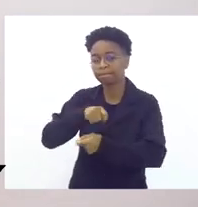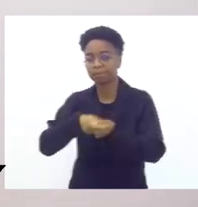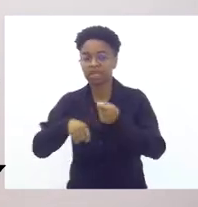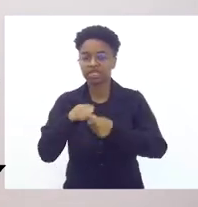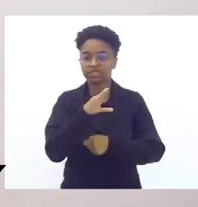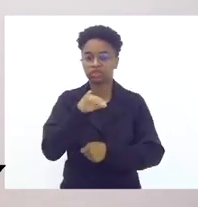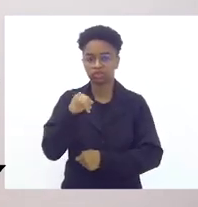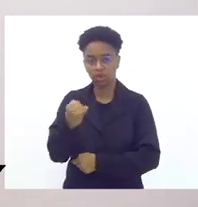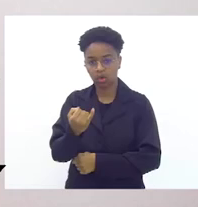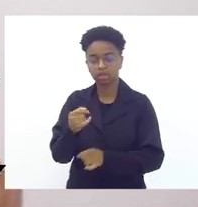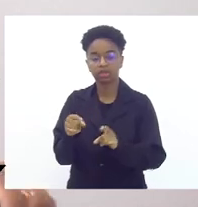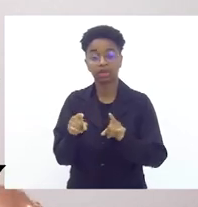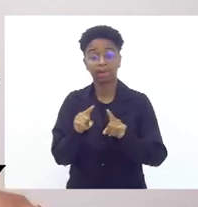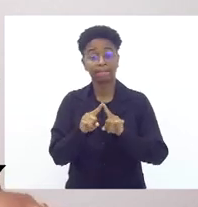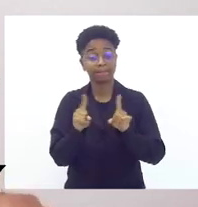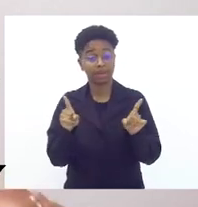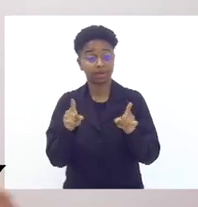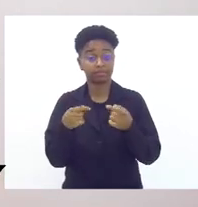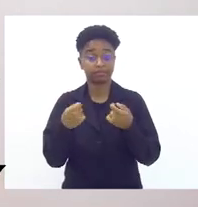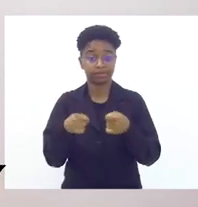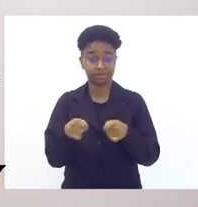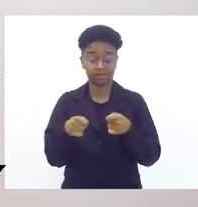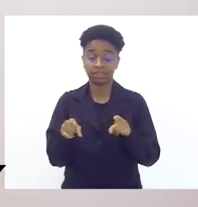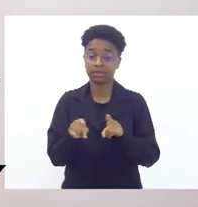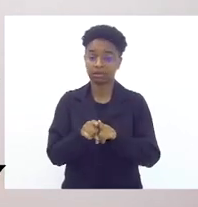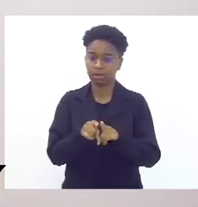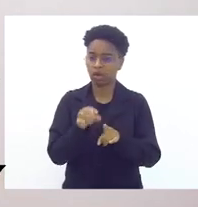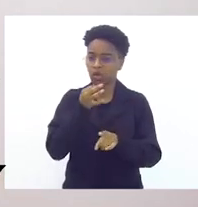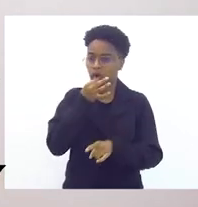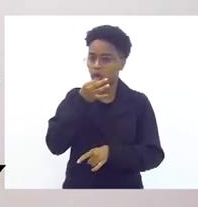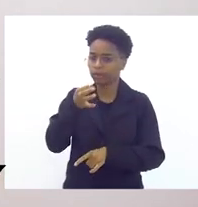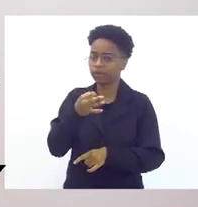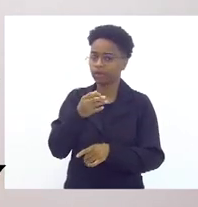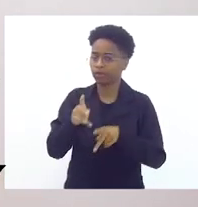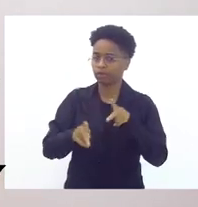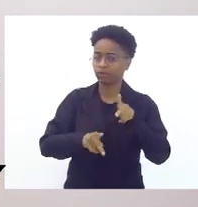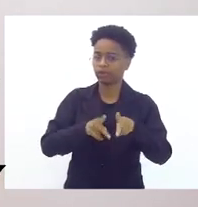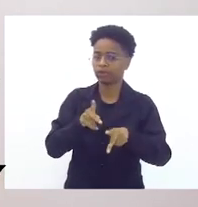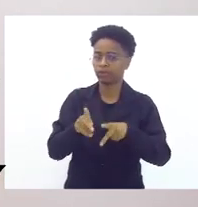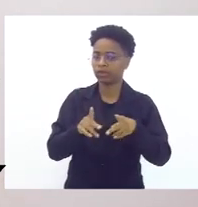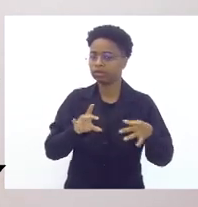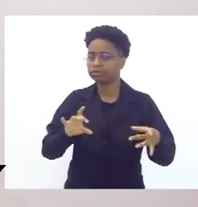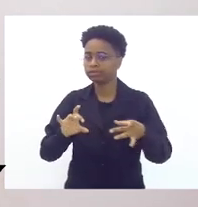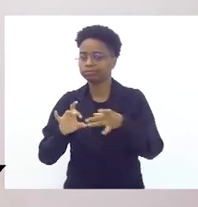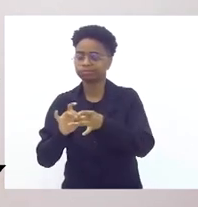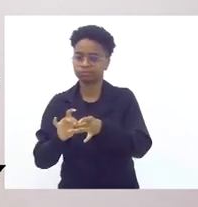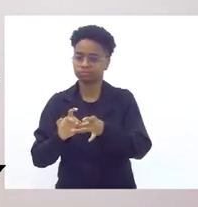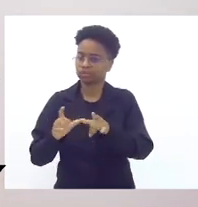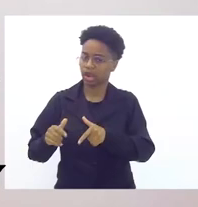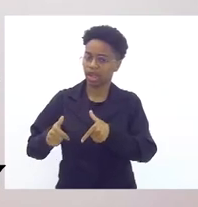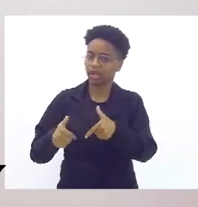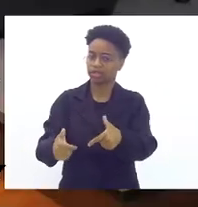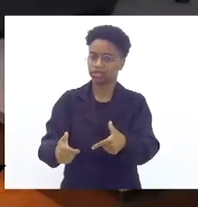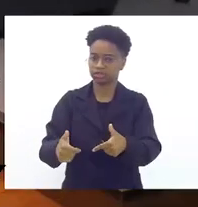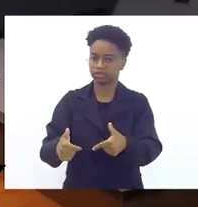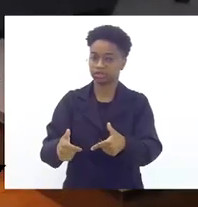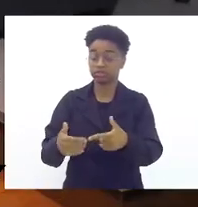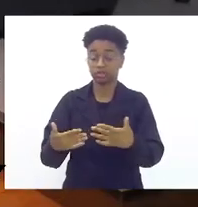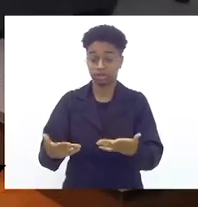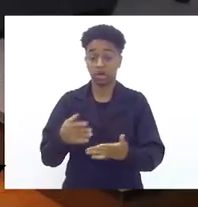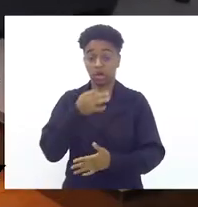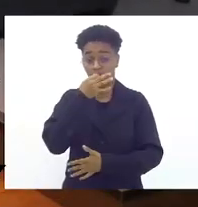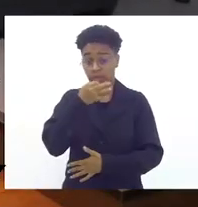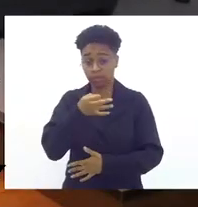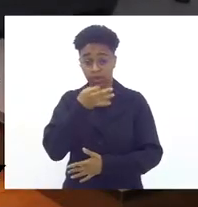mas a gente tem que ter também a opinião pública trabalhando de maneira concreta E aí a opinião